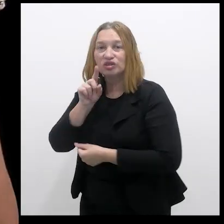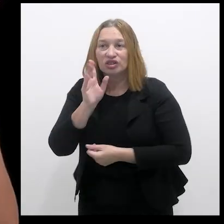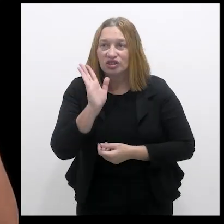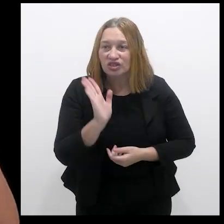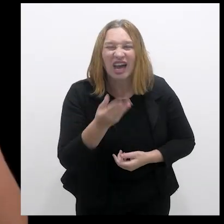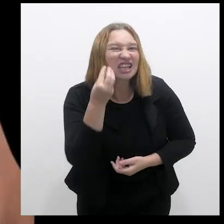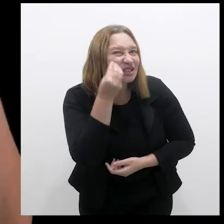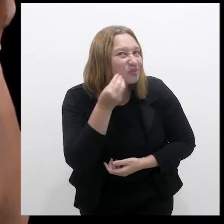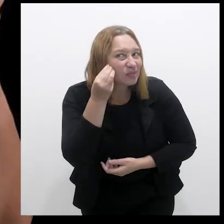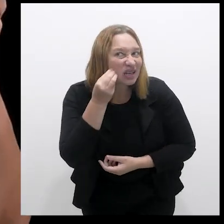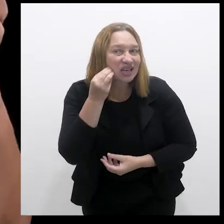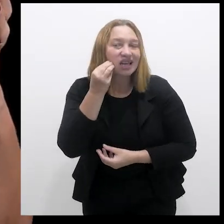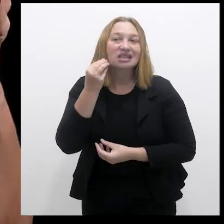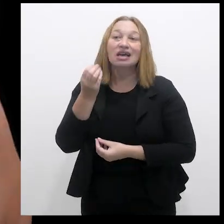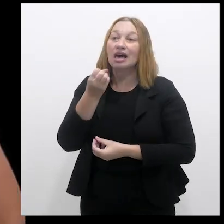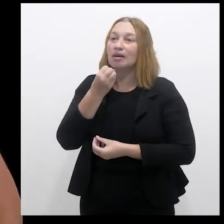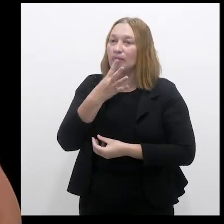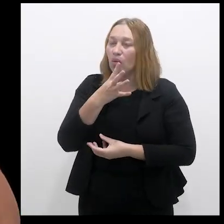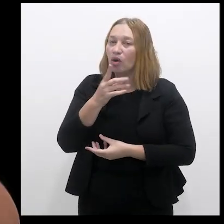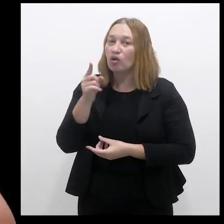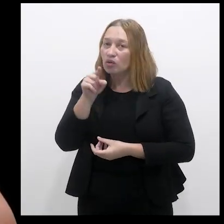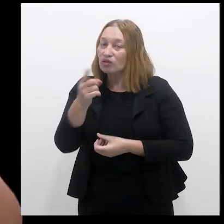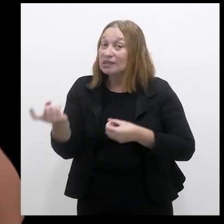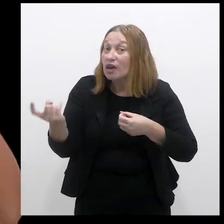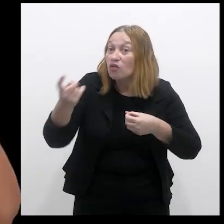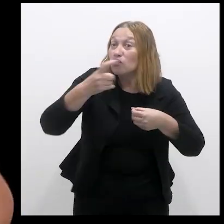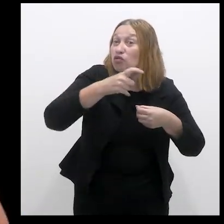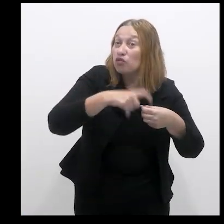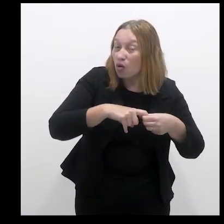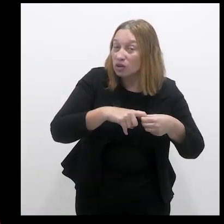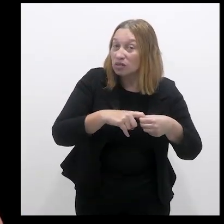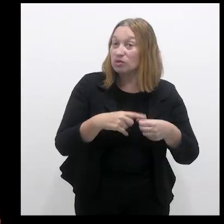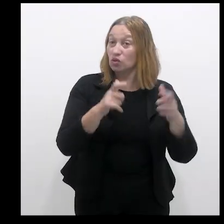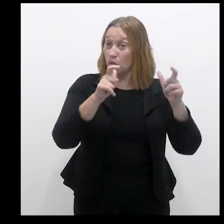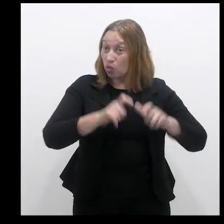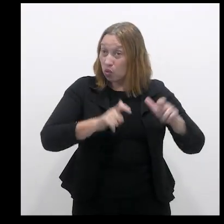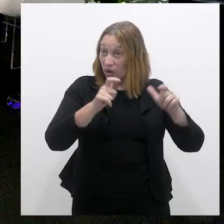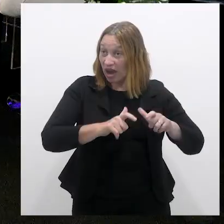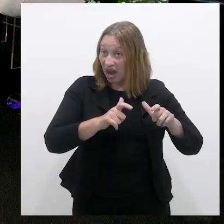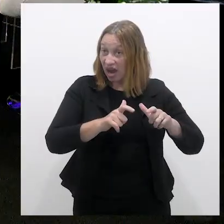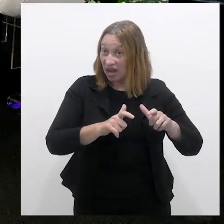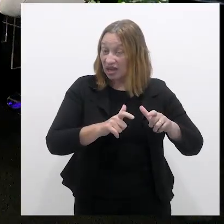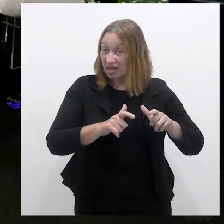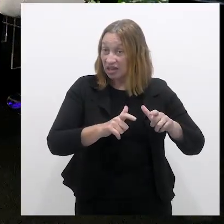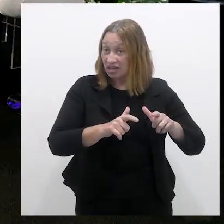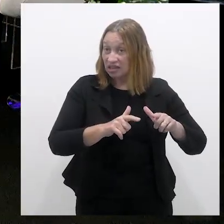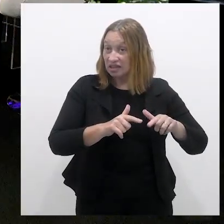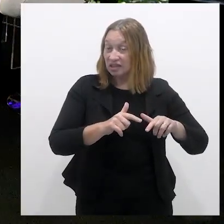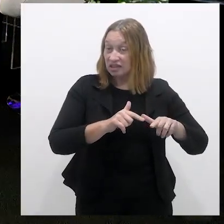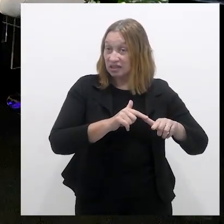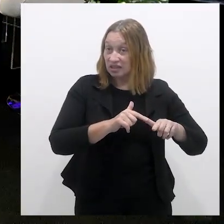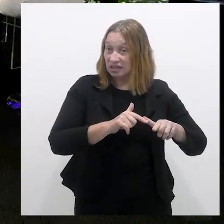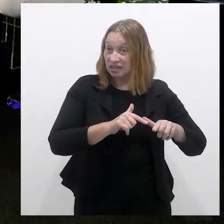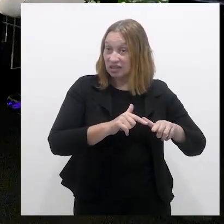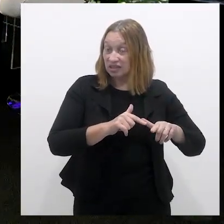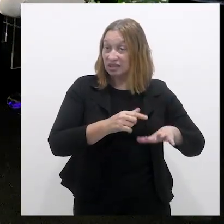mundo afora. Já. Essa experiência agrega muito quando você volta para o seu local, para a sua